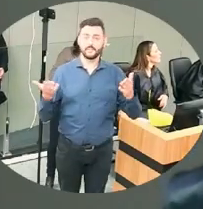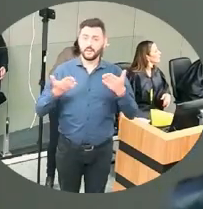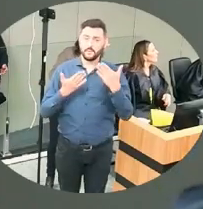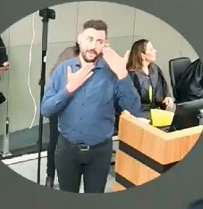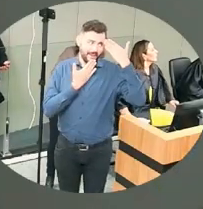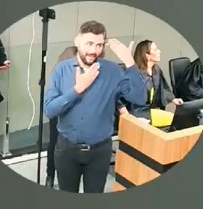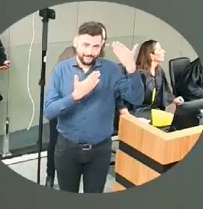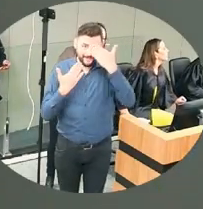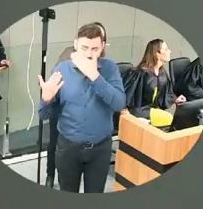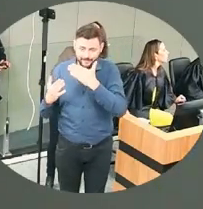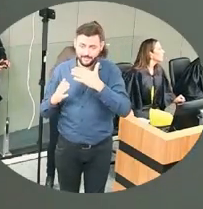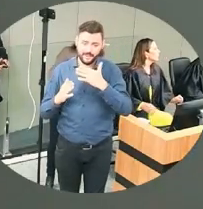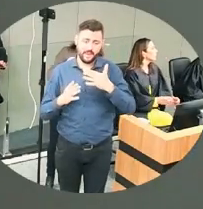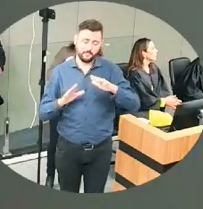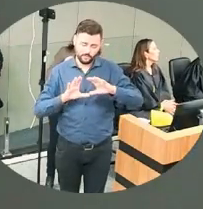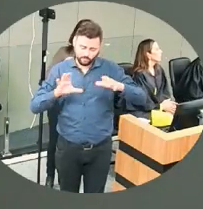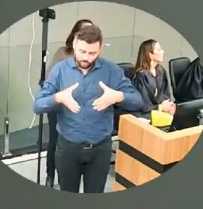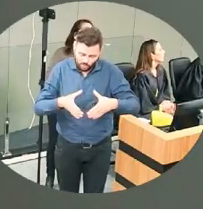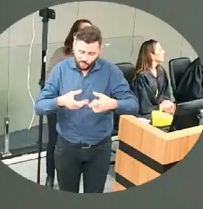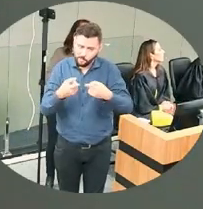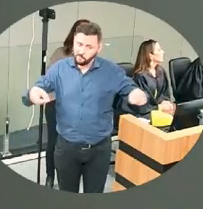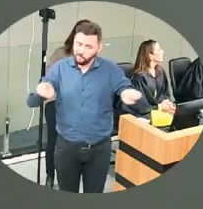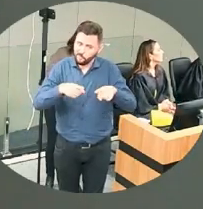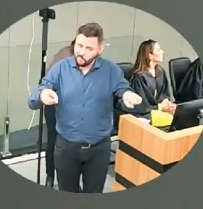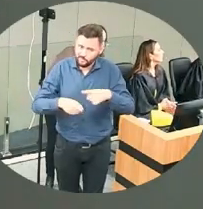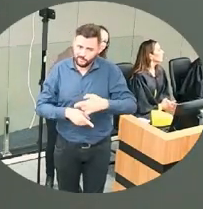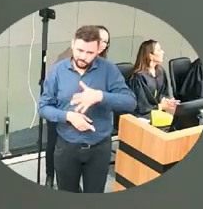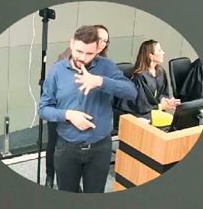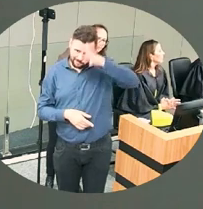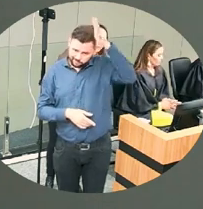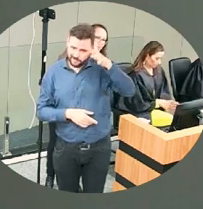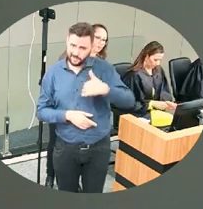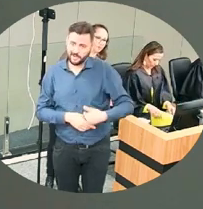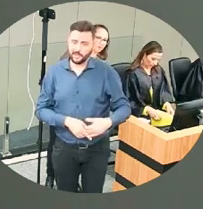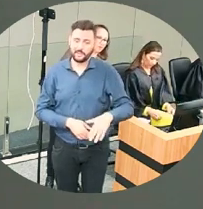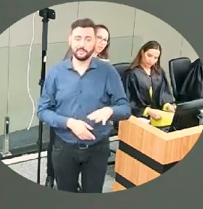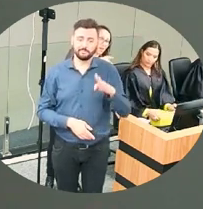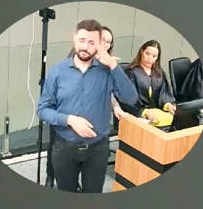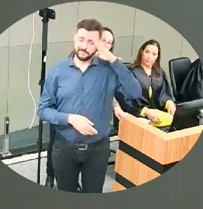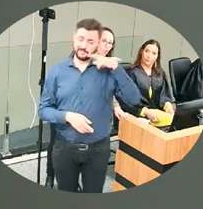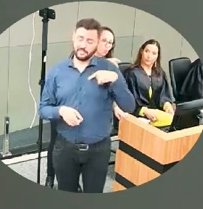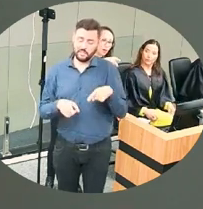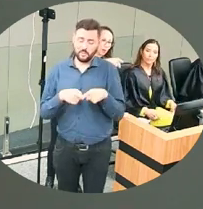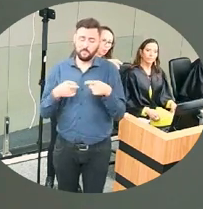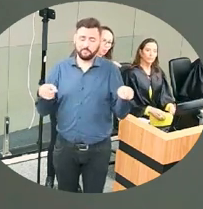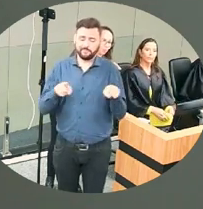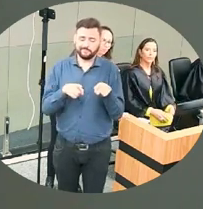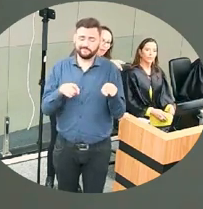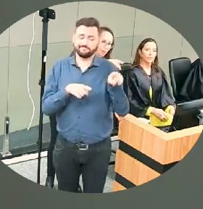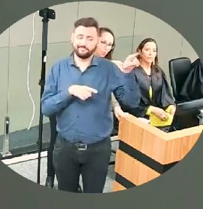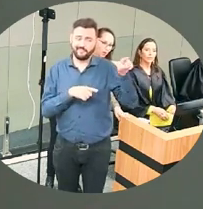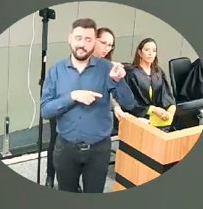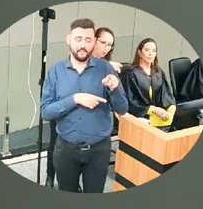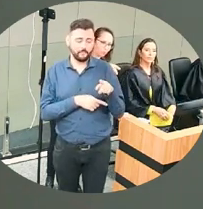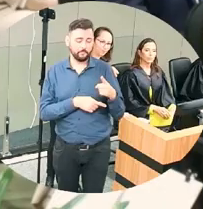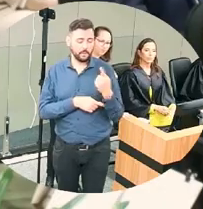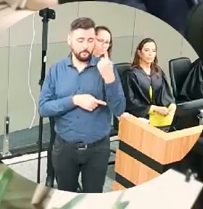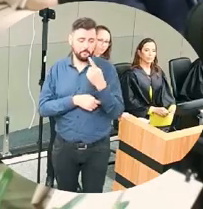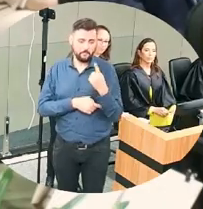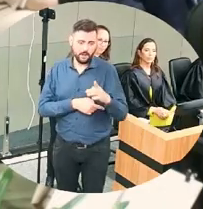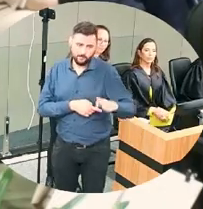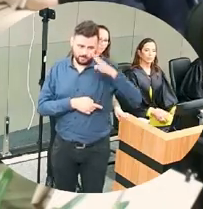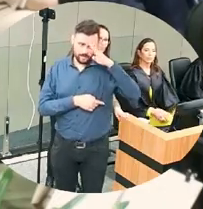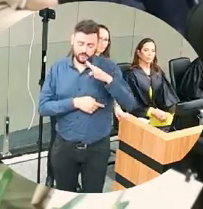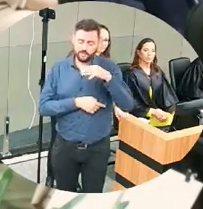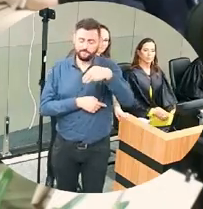agradecemos a banda do Corpo de Bombeiros Militar de Santa Catarina que esteve sob a regência do maestro primeiro sargento